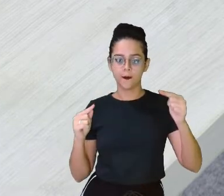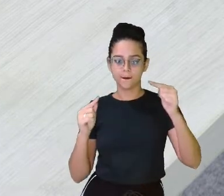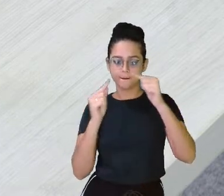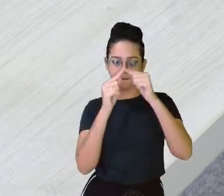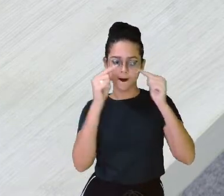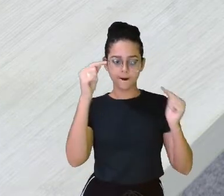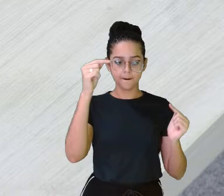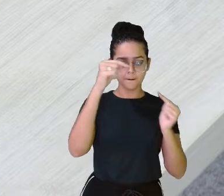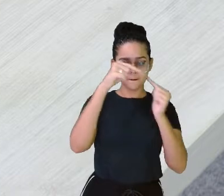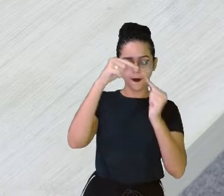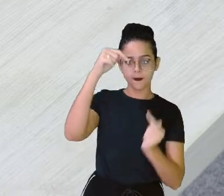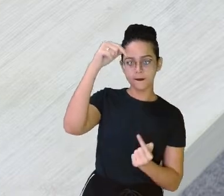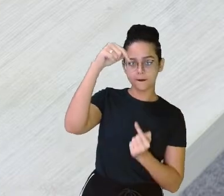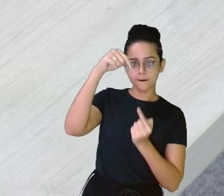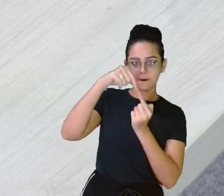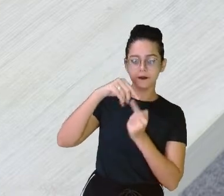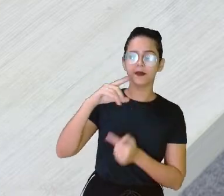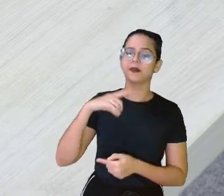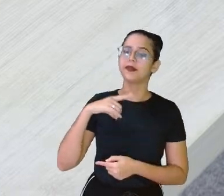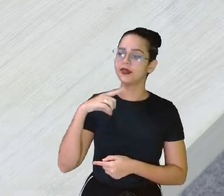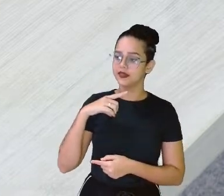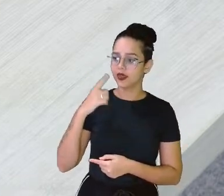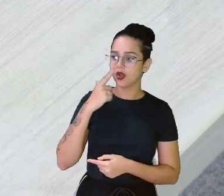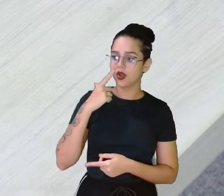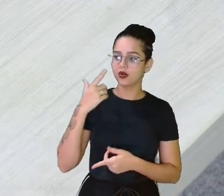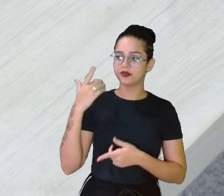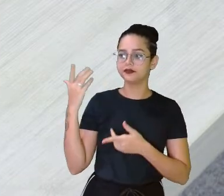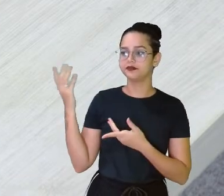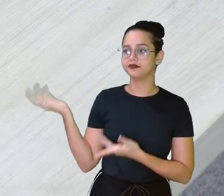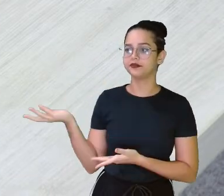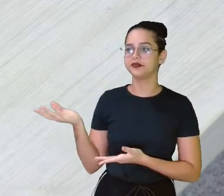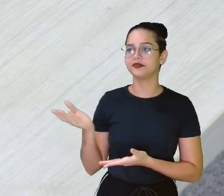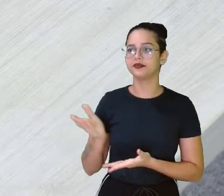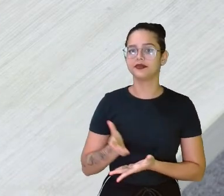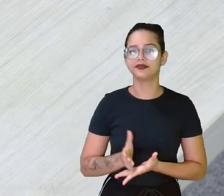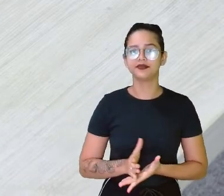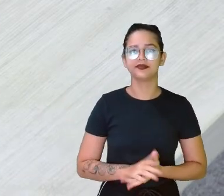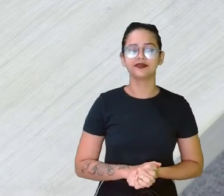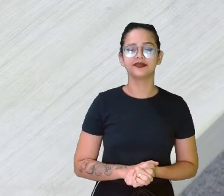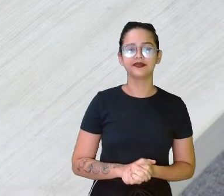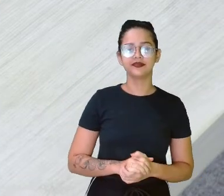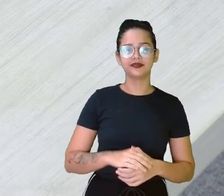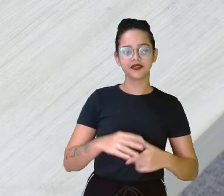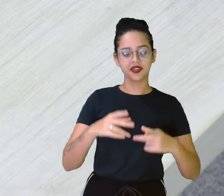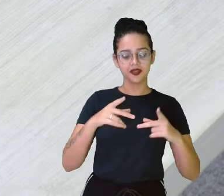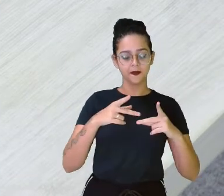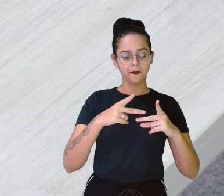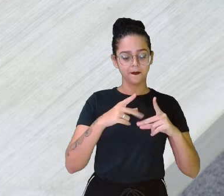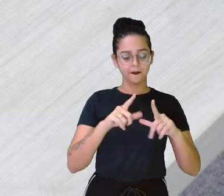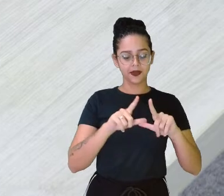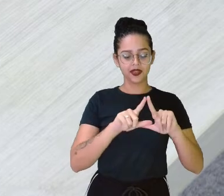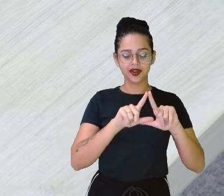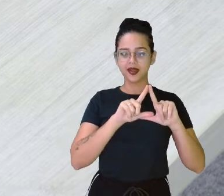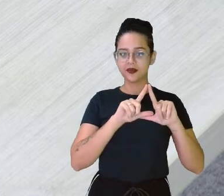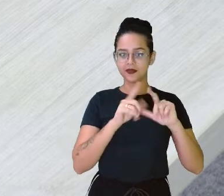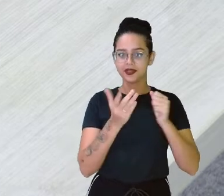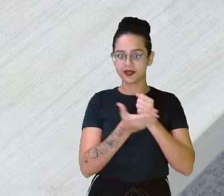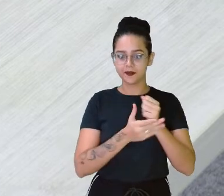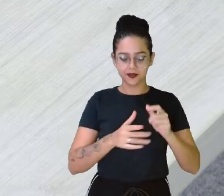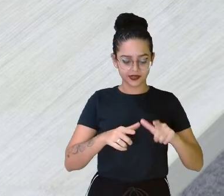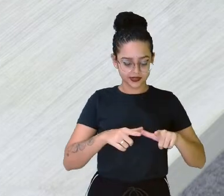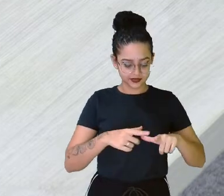encontram. E eu tenho aqui, maravilhosamente, a minha pirâmide de